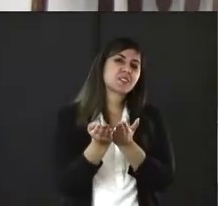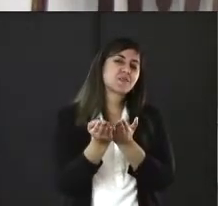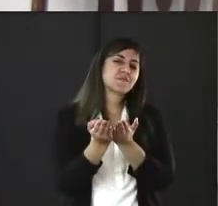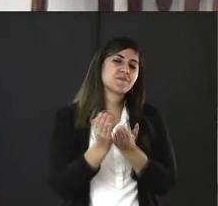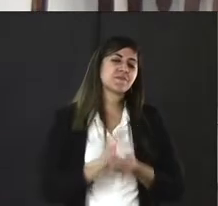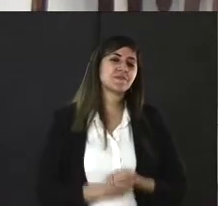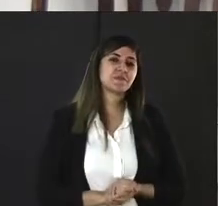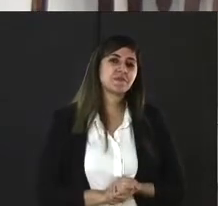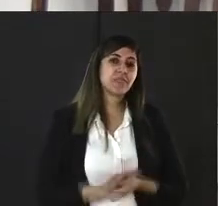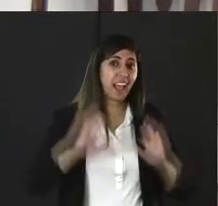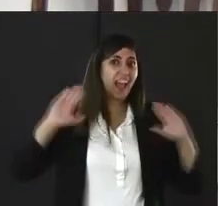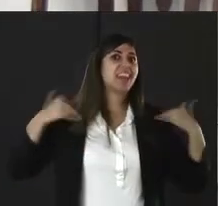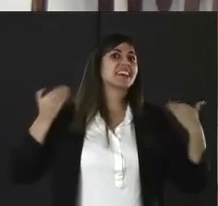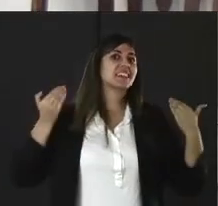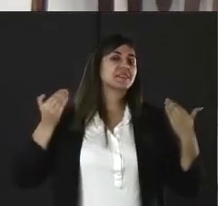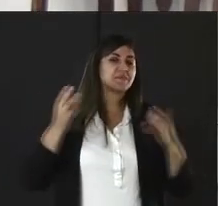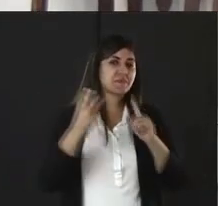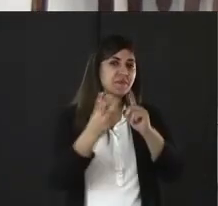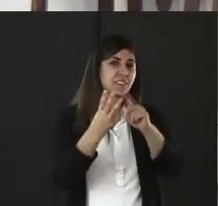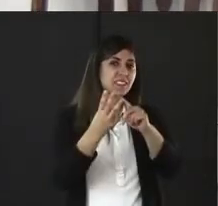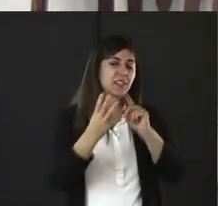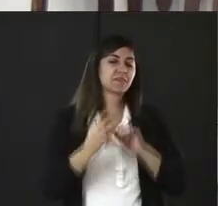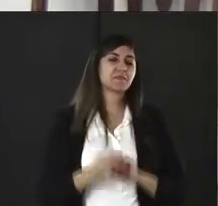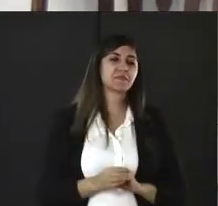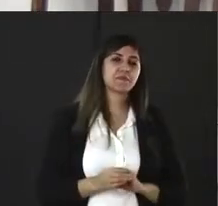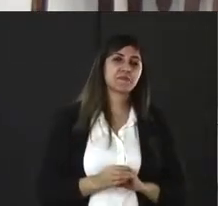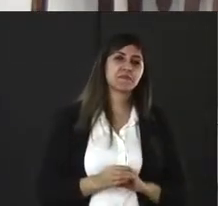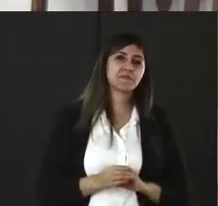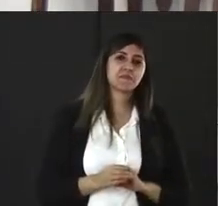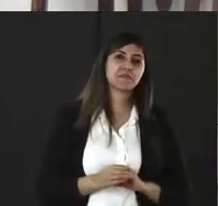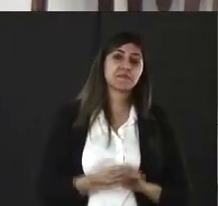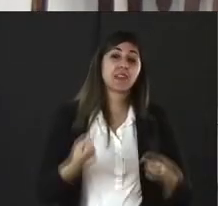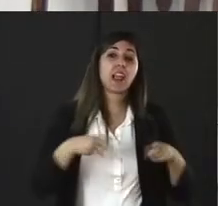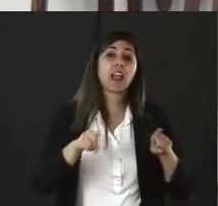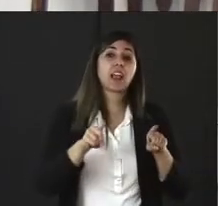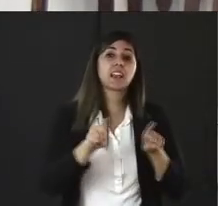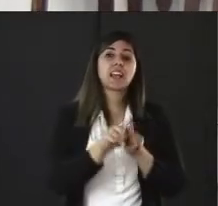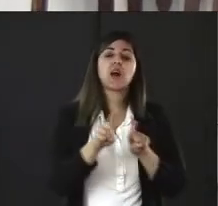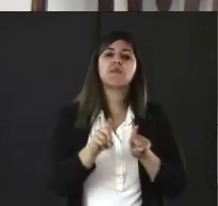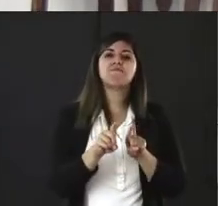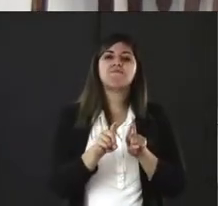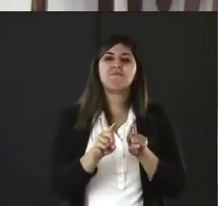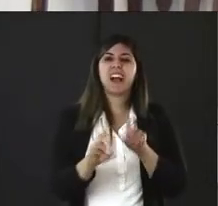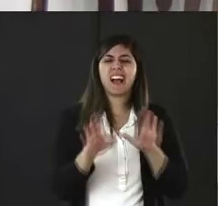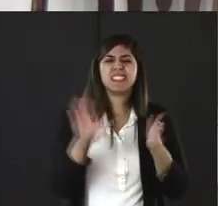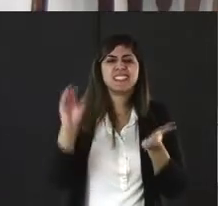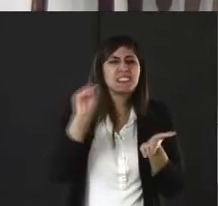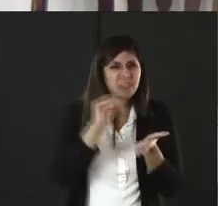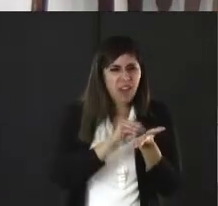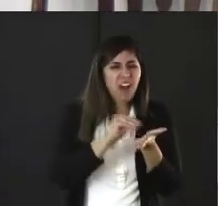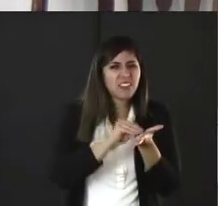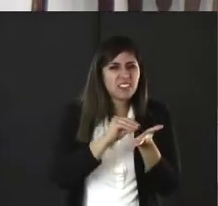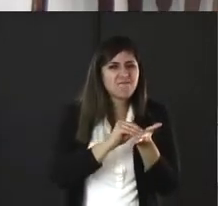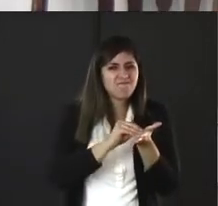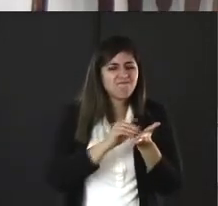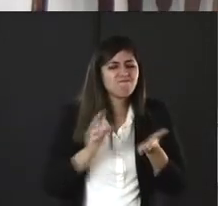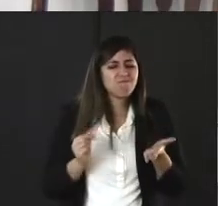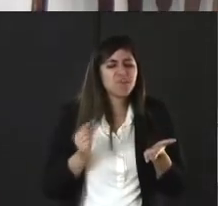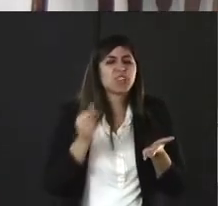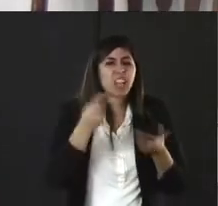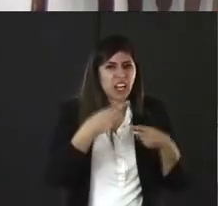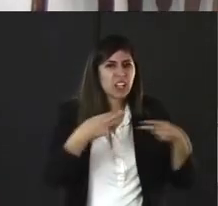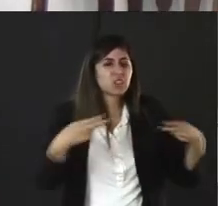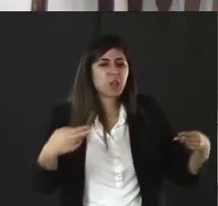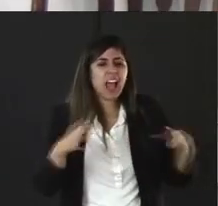e a terceira aplicação é que quando nos faltam recursos mesmo que nos